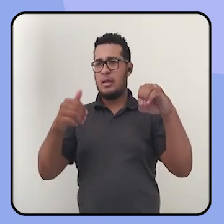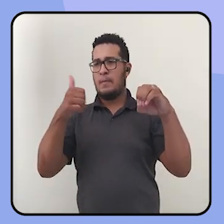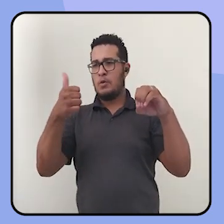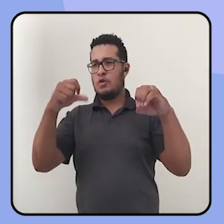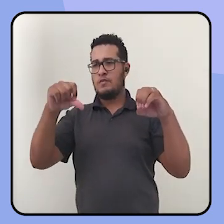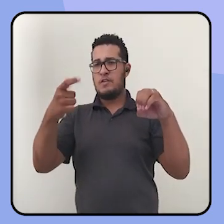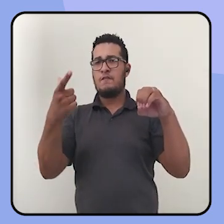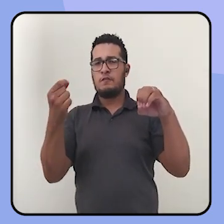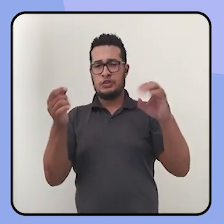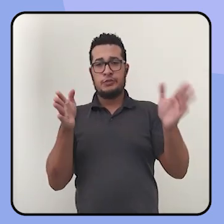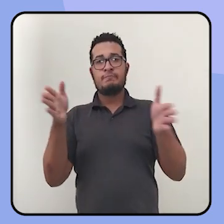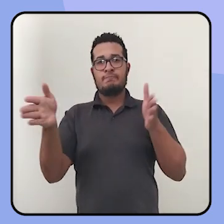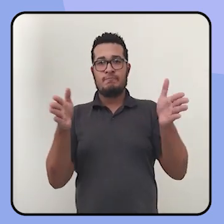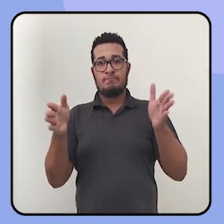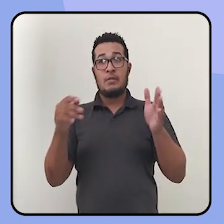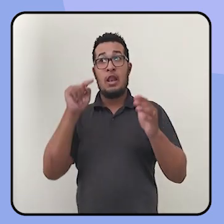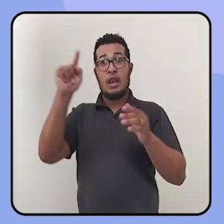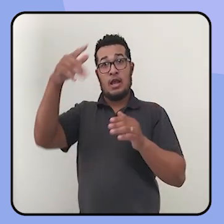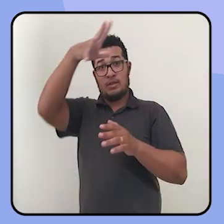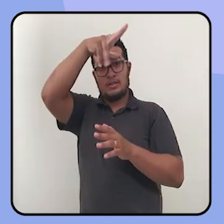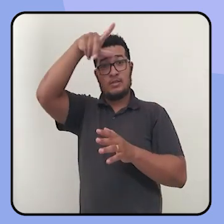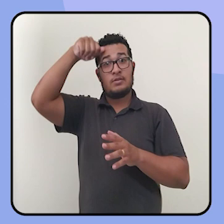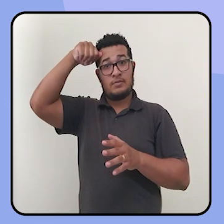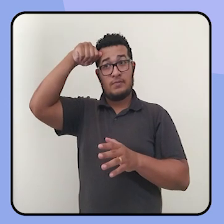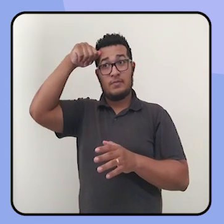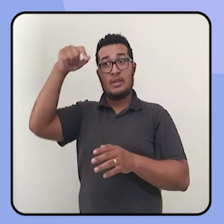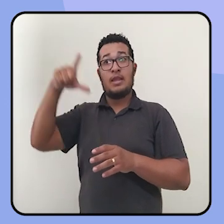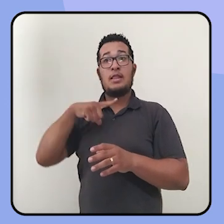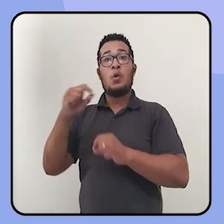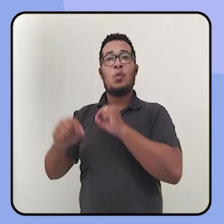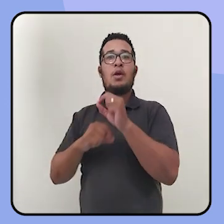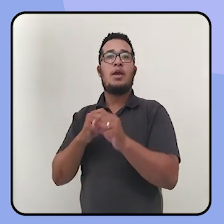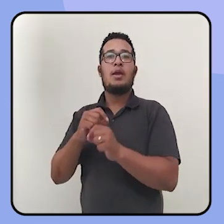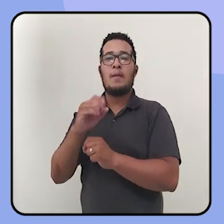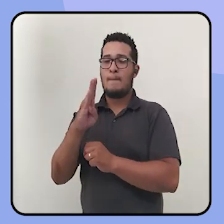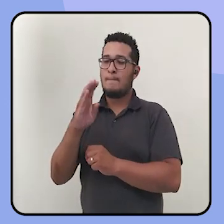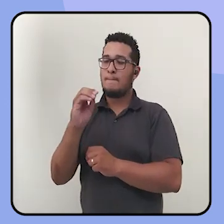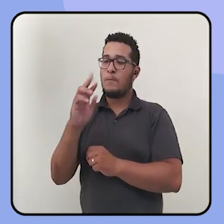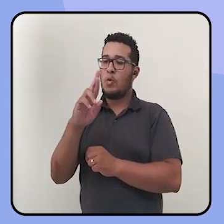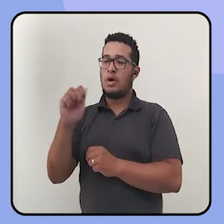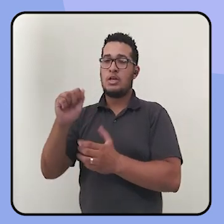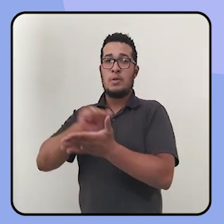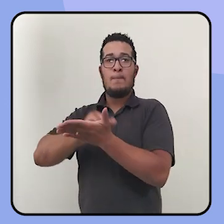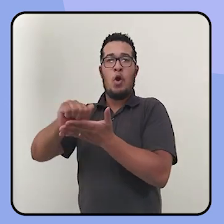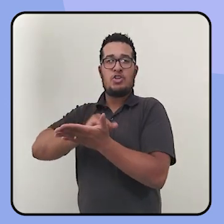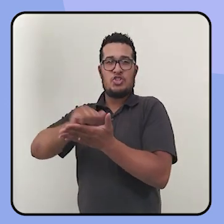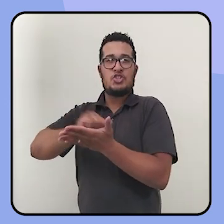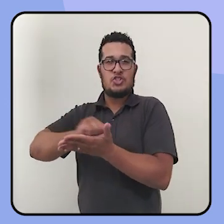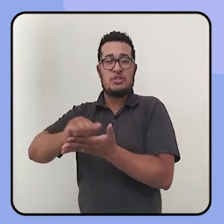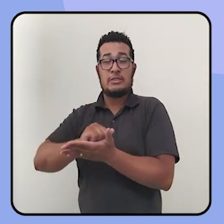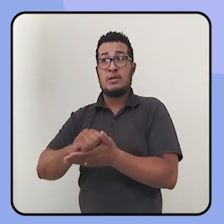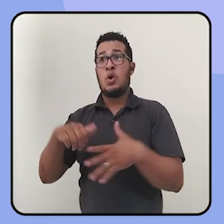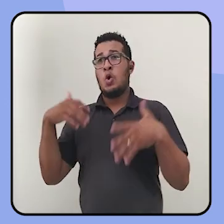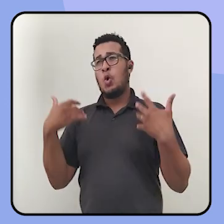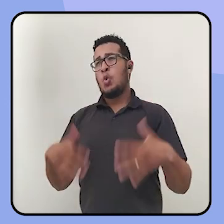rupestre, essa imagem que era feita geralmente nas cavernas, em paredes, com gordura, com